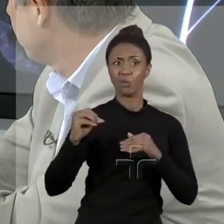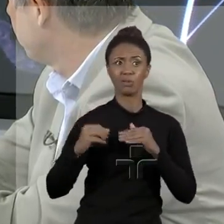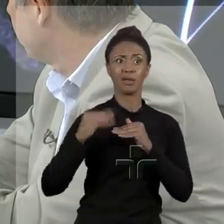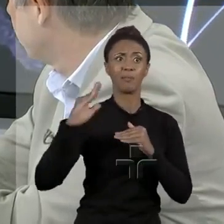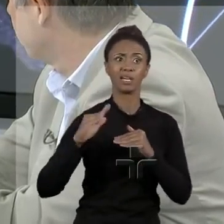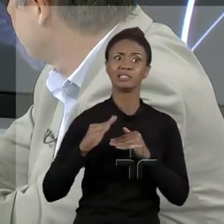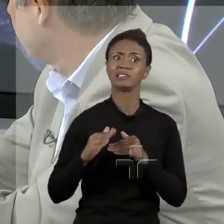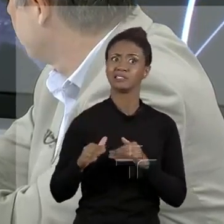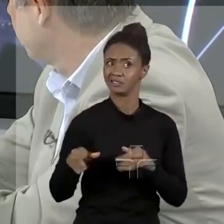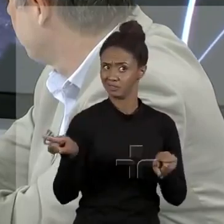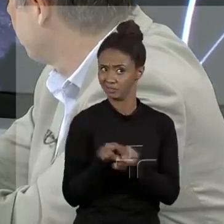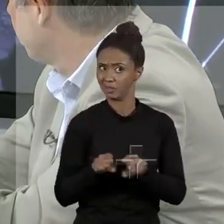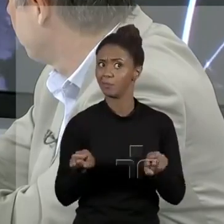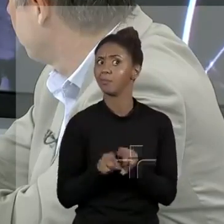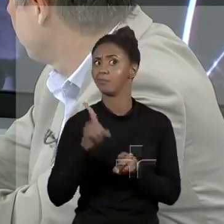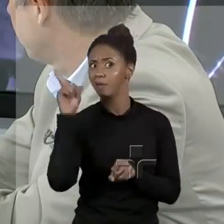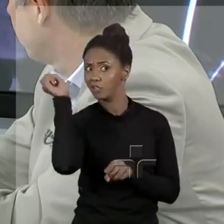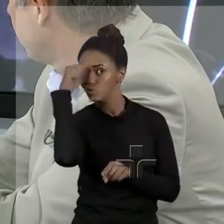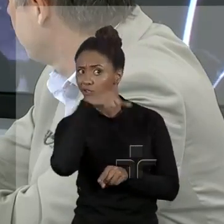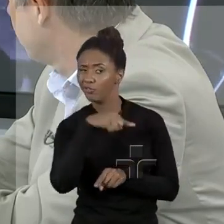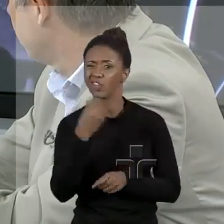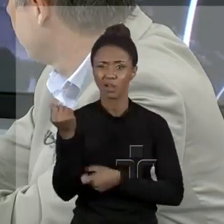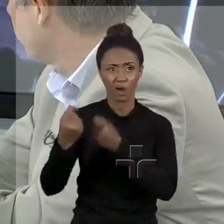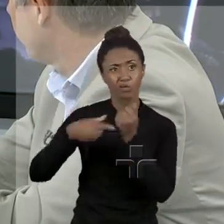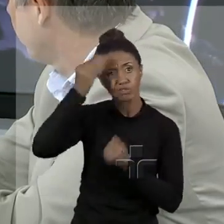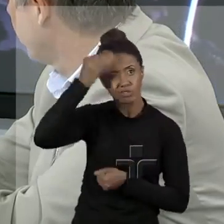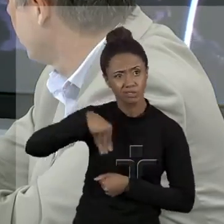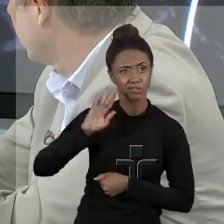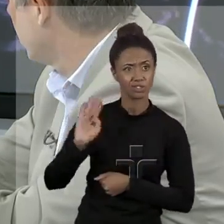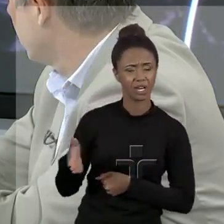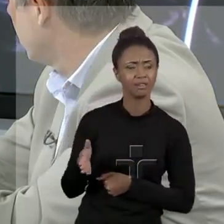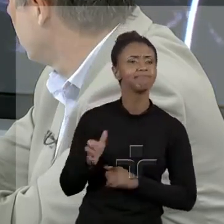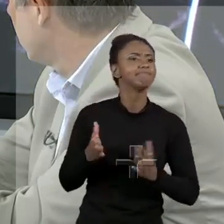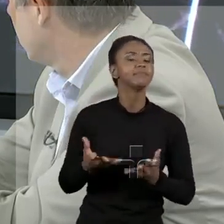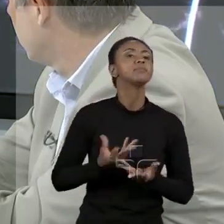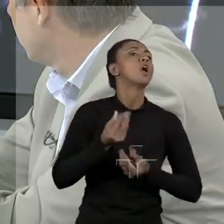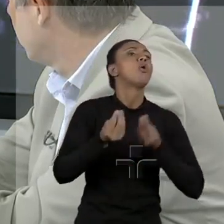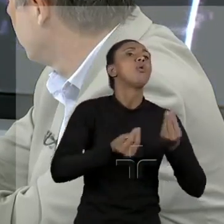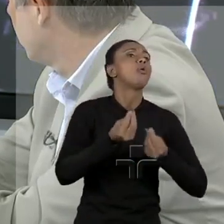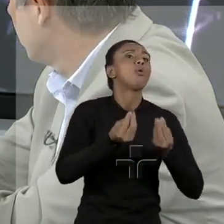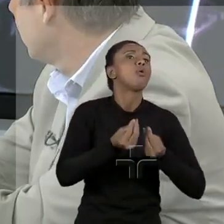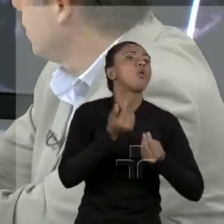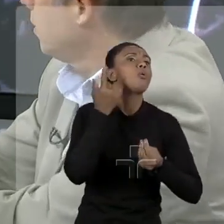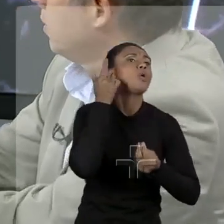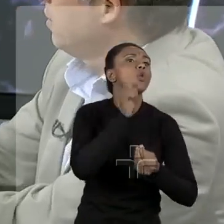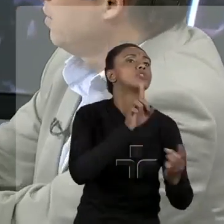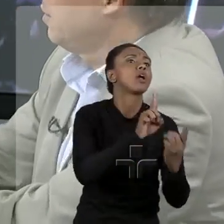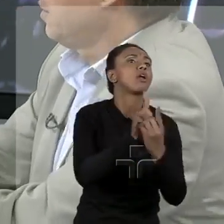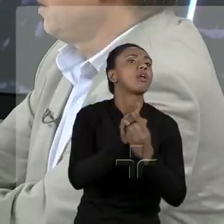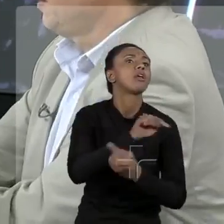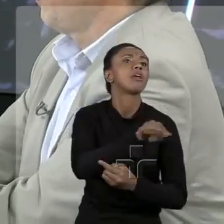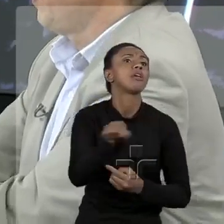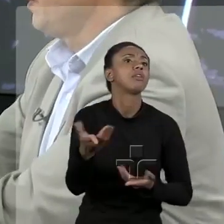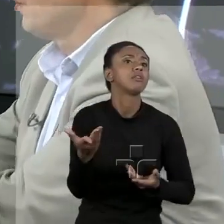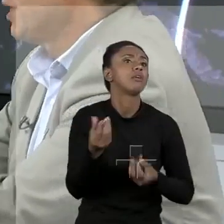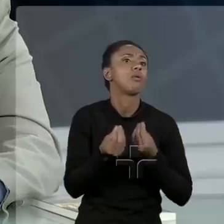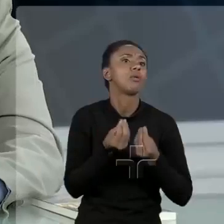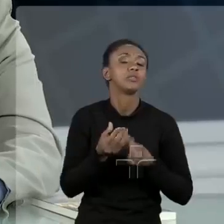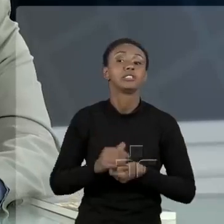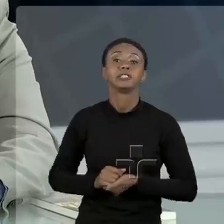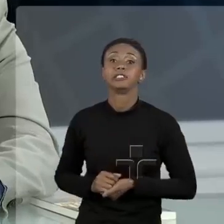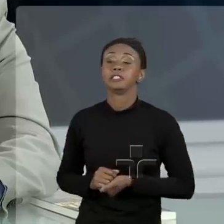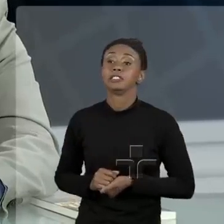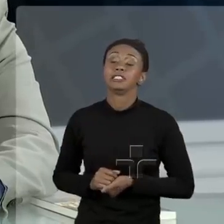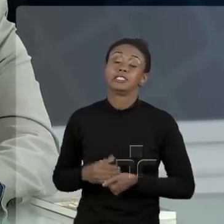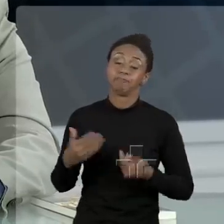situação também muito complicada e muitos desistem de procurar. Como fazer para atender essa parcela da população? Em primeiro